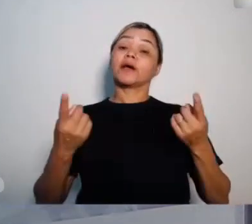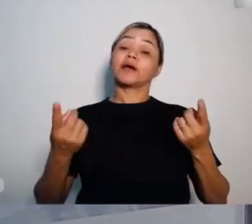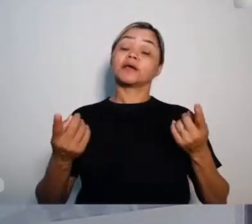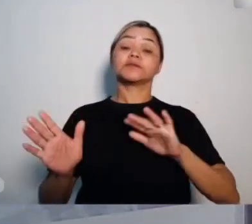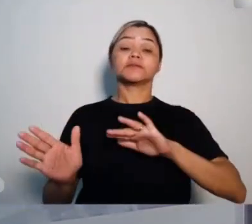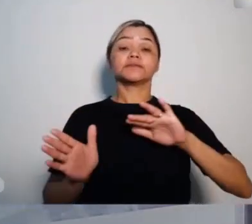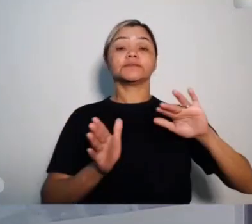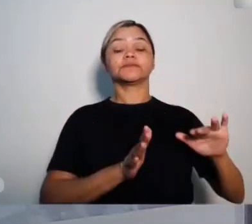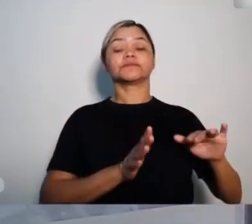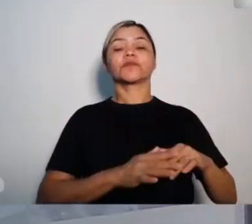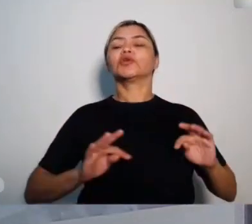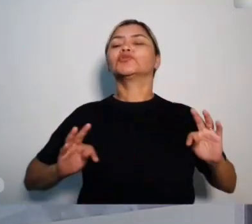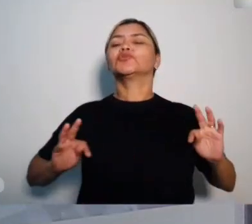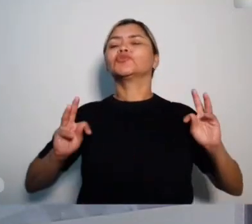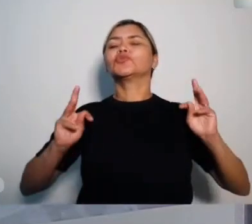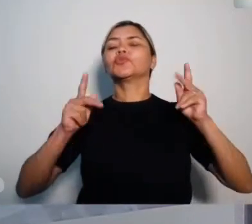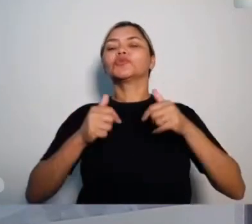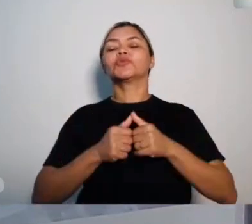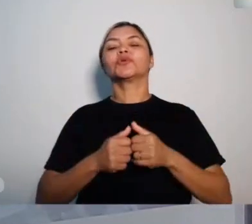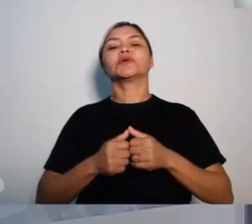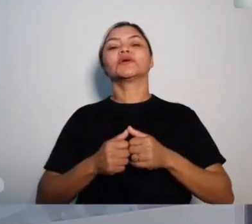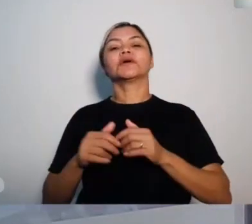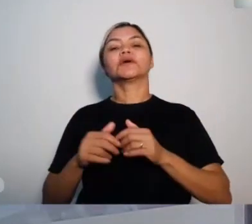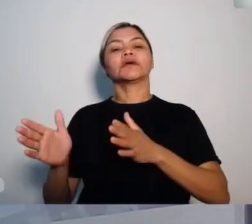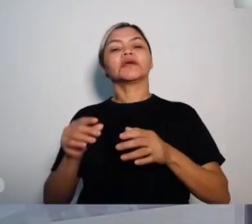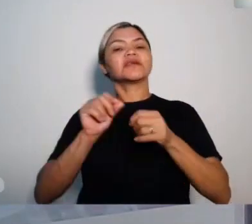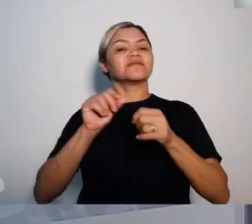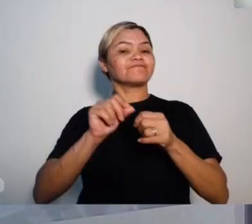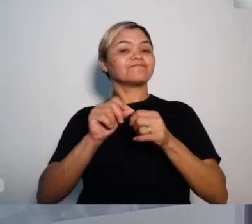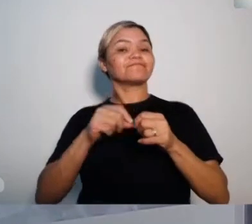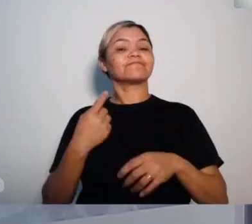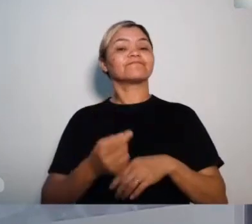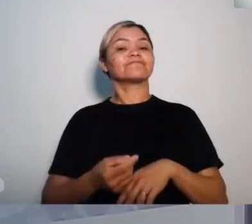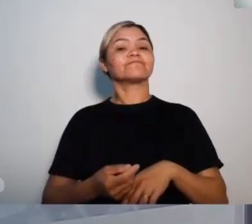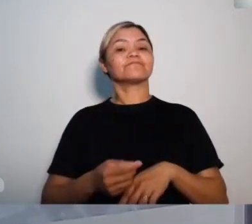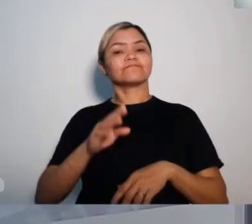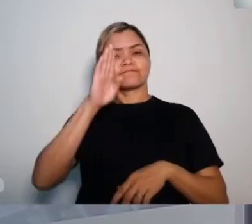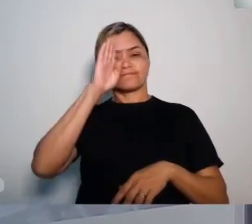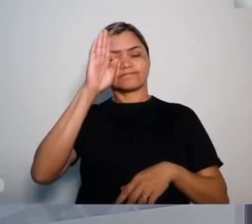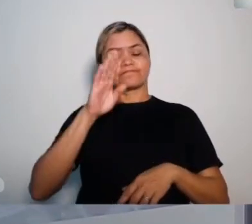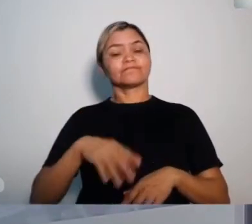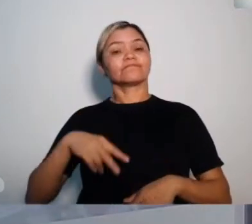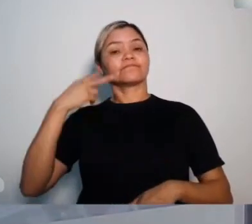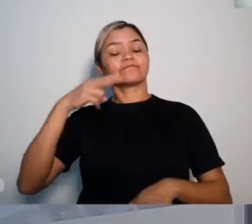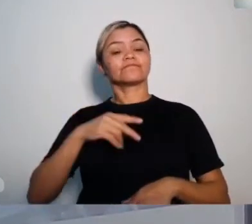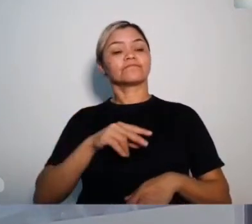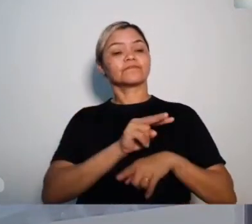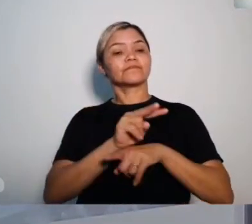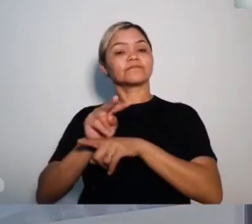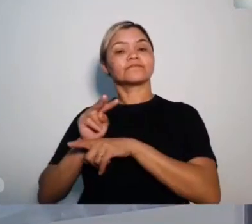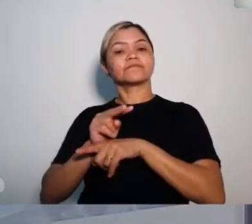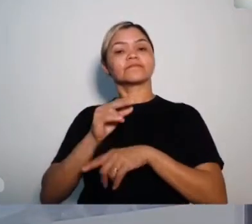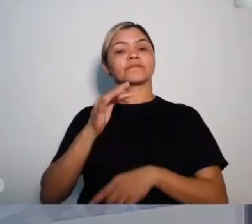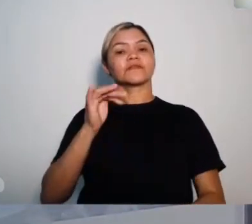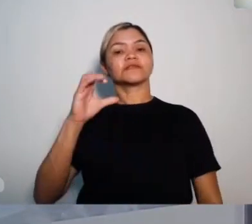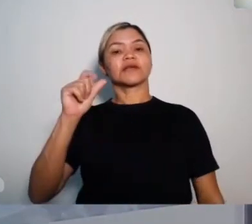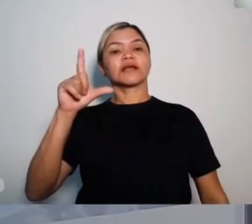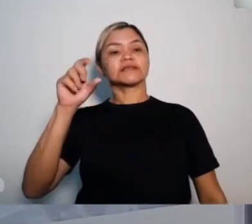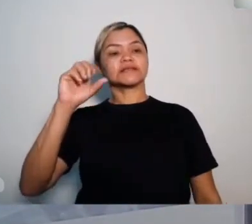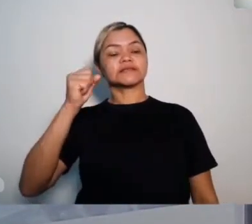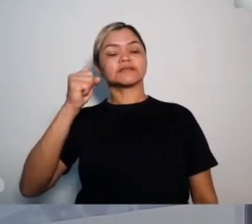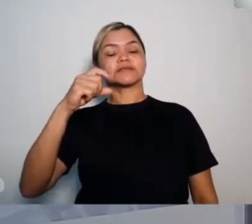de tudo que a gente faz, o papel mais importante do vereador é a fiscalização. E hoje eu apresentei